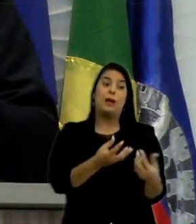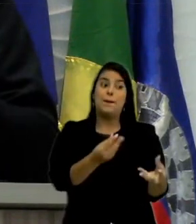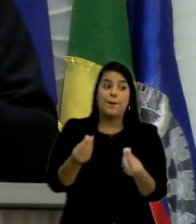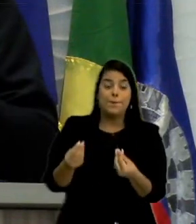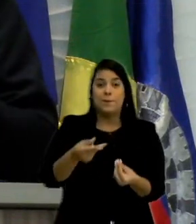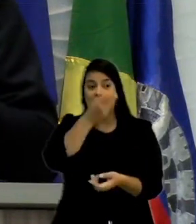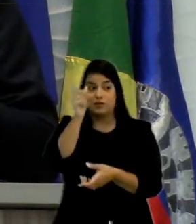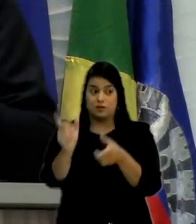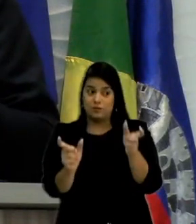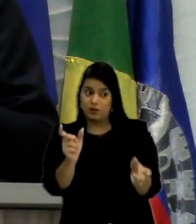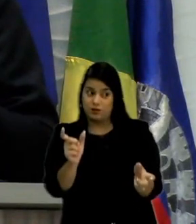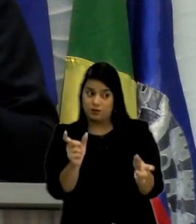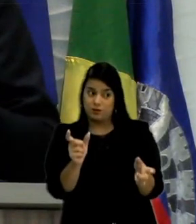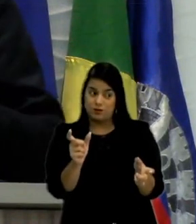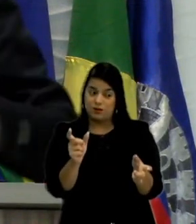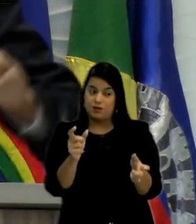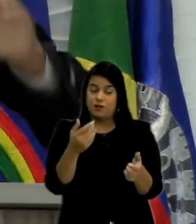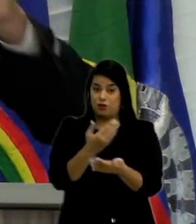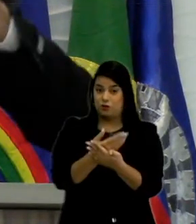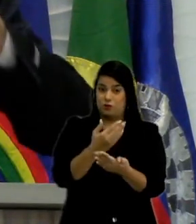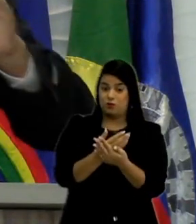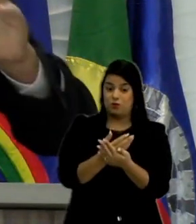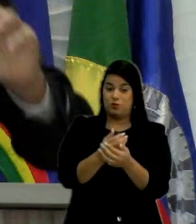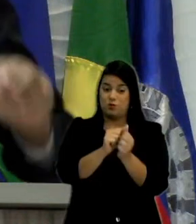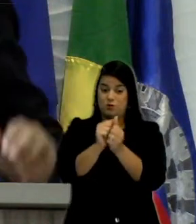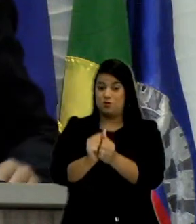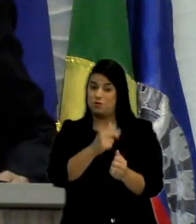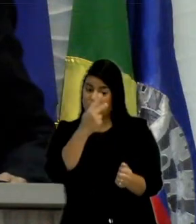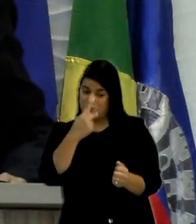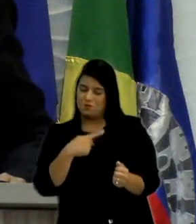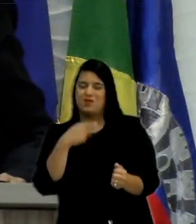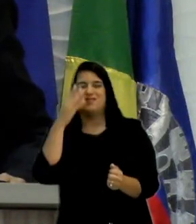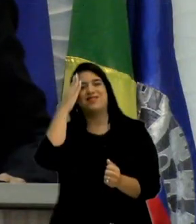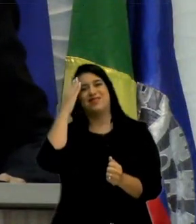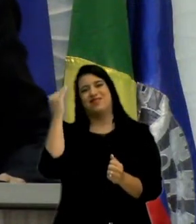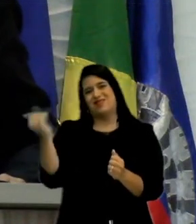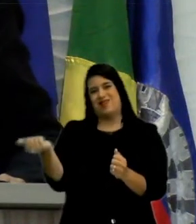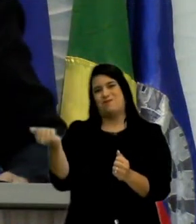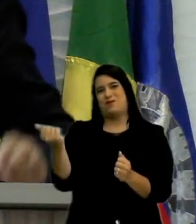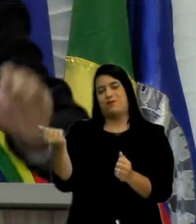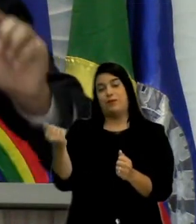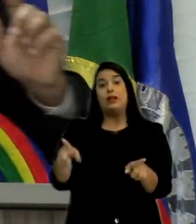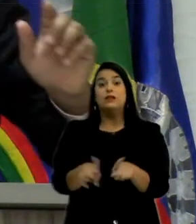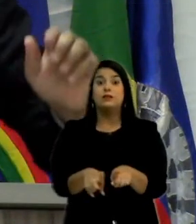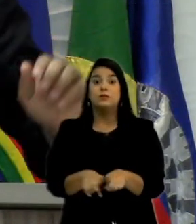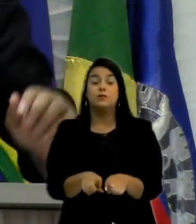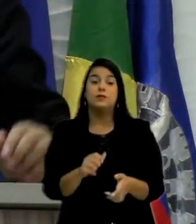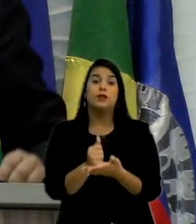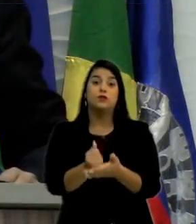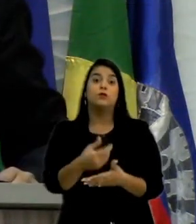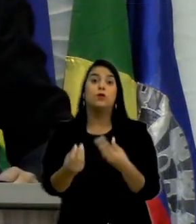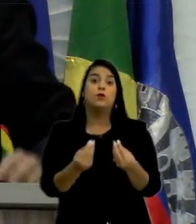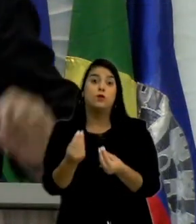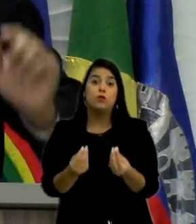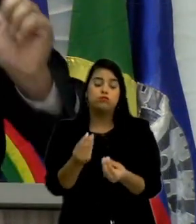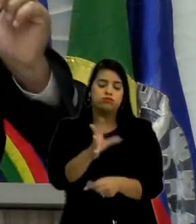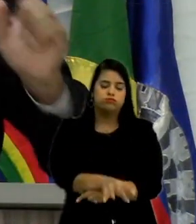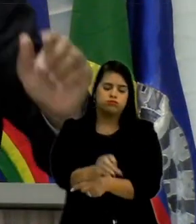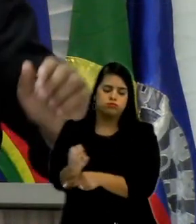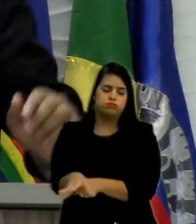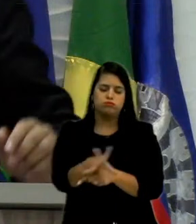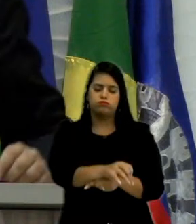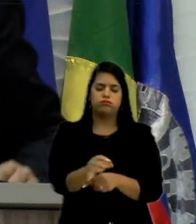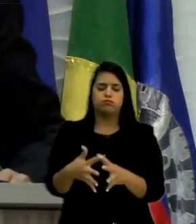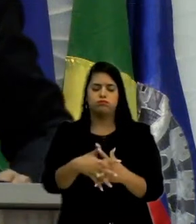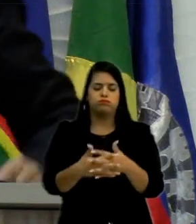foram atrás dele naquele momento. Ele ajudou nas arações de terra, como sempre vem ajudando, nas limpezas